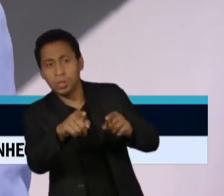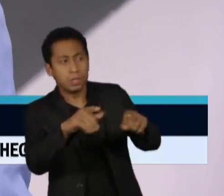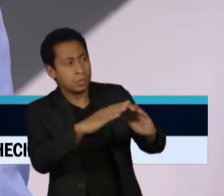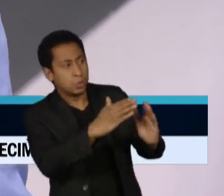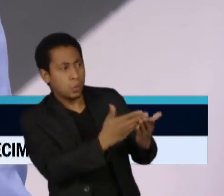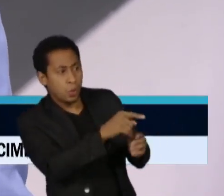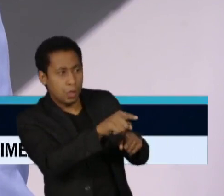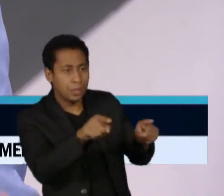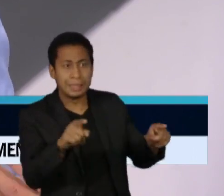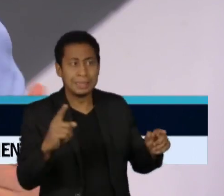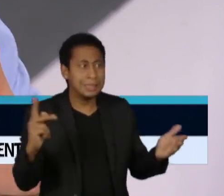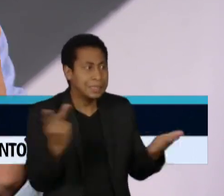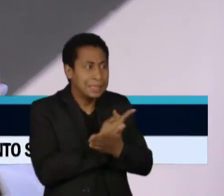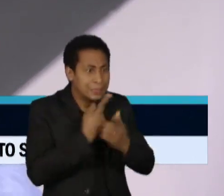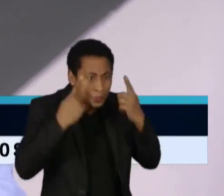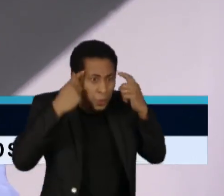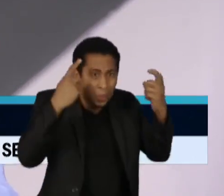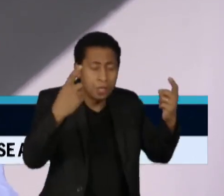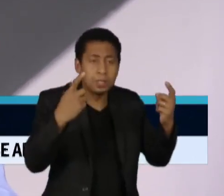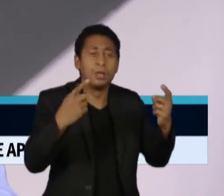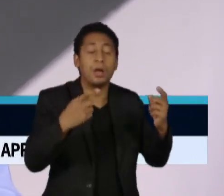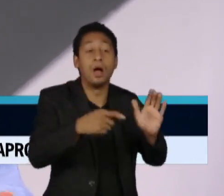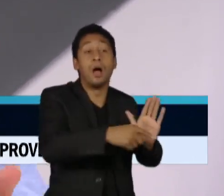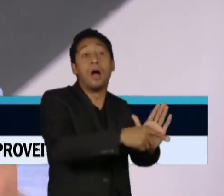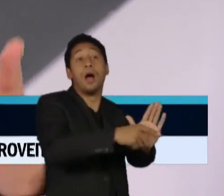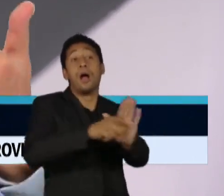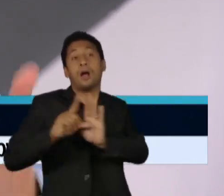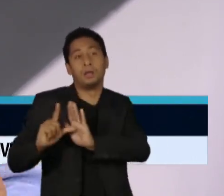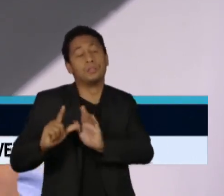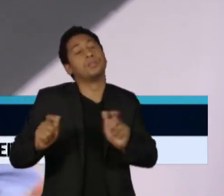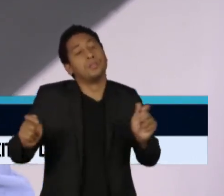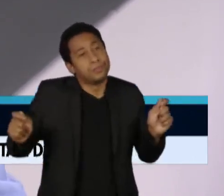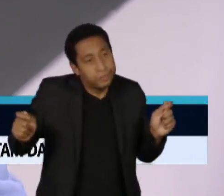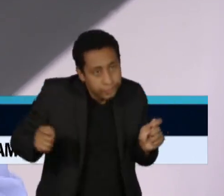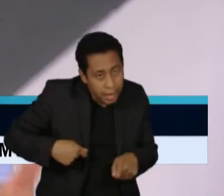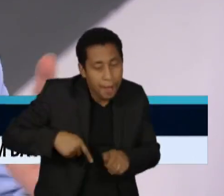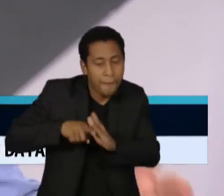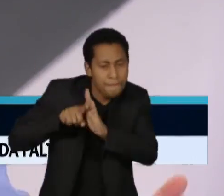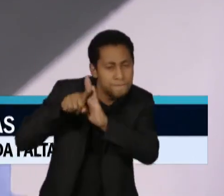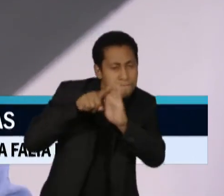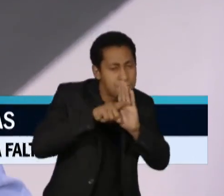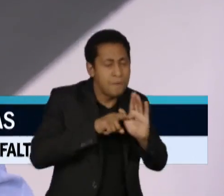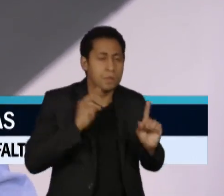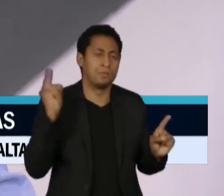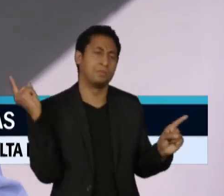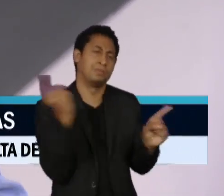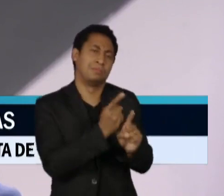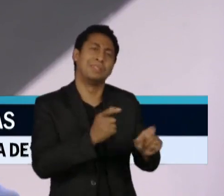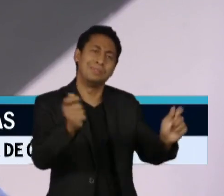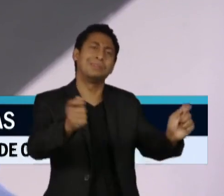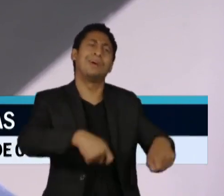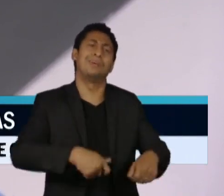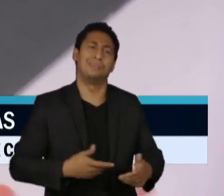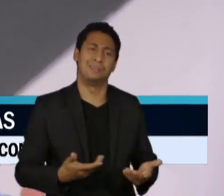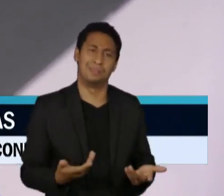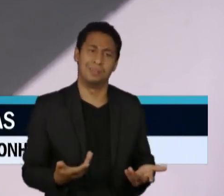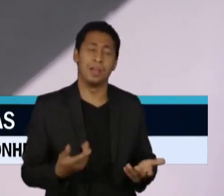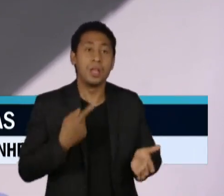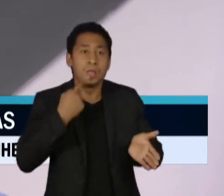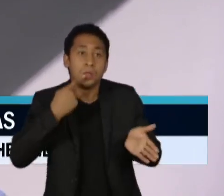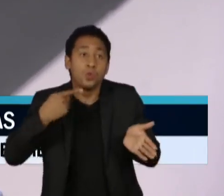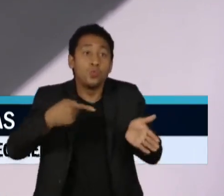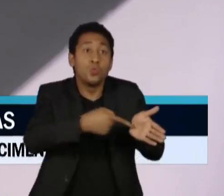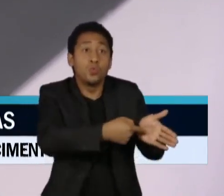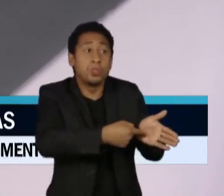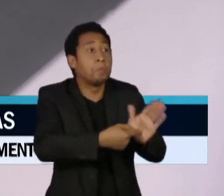para se perceber antes as denúncias que são feitas devem ser ouvidas não são E aí eu te respondo inclusive